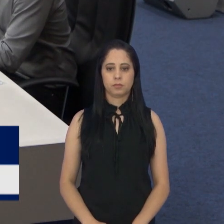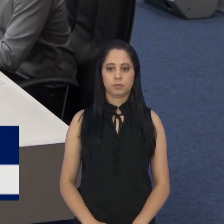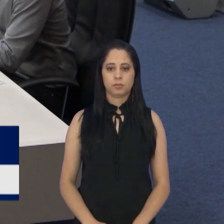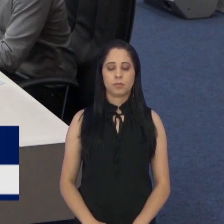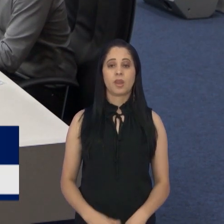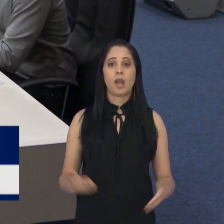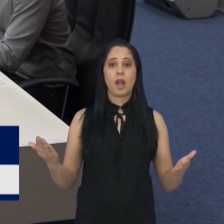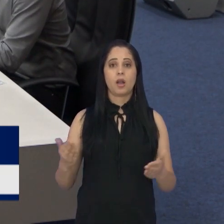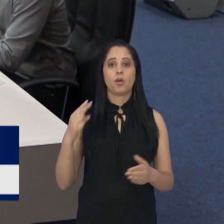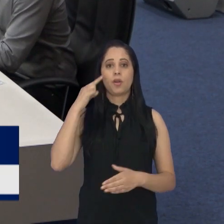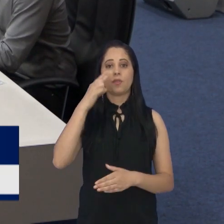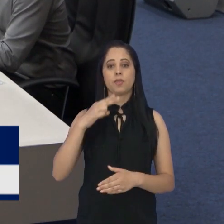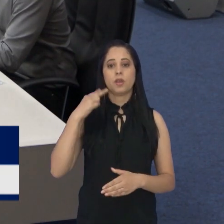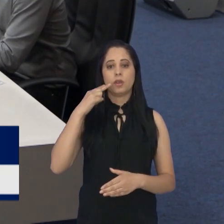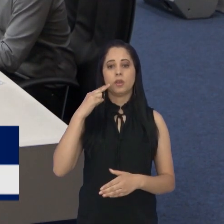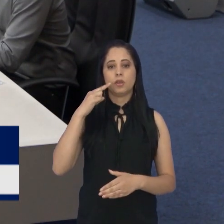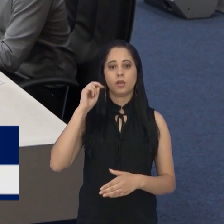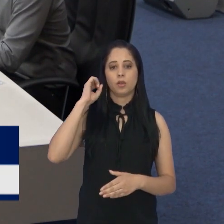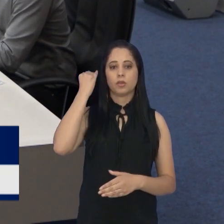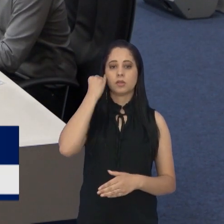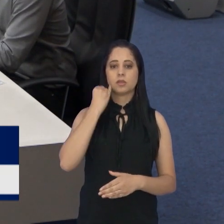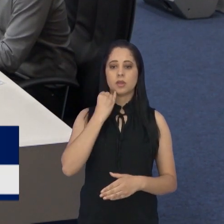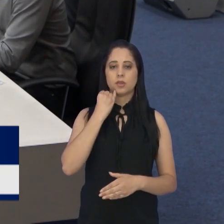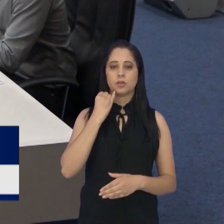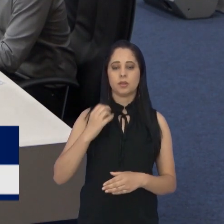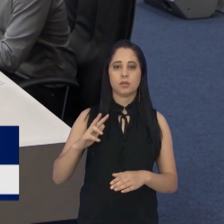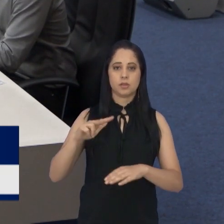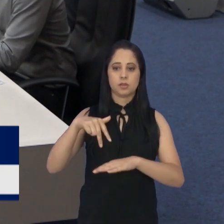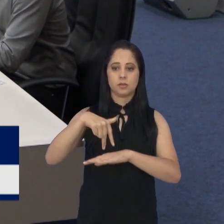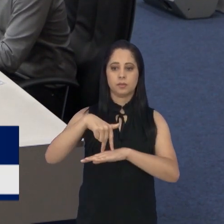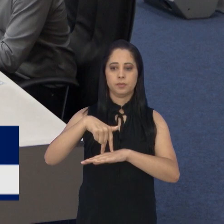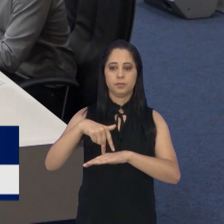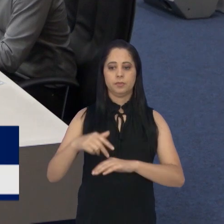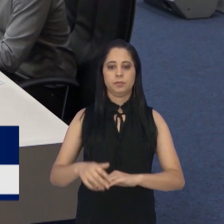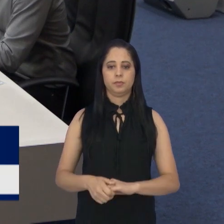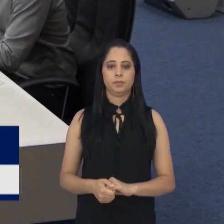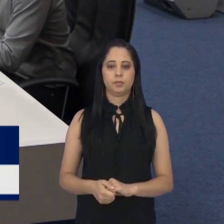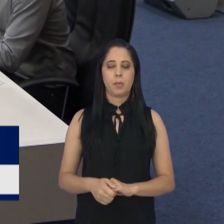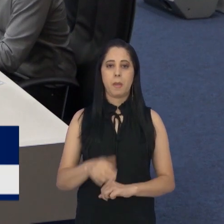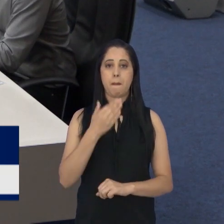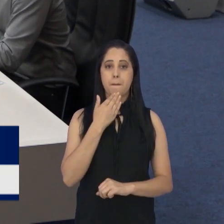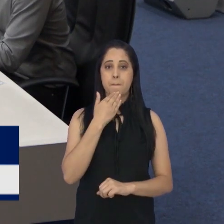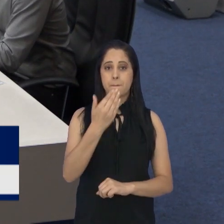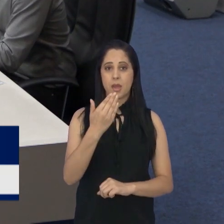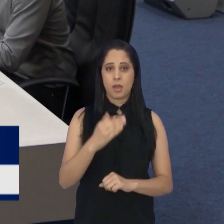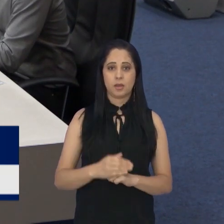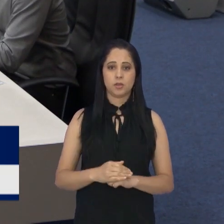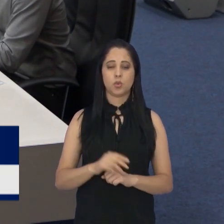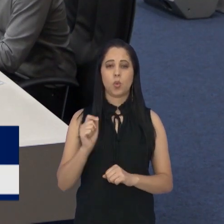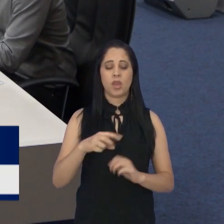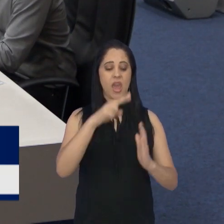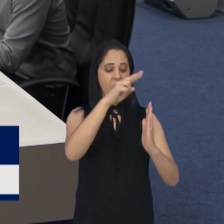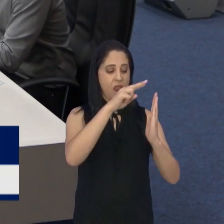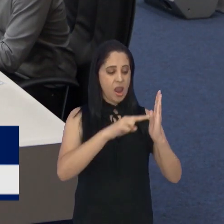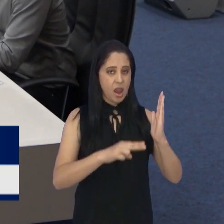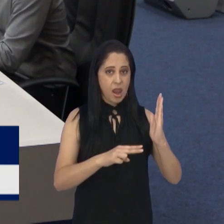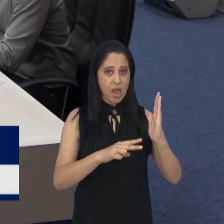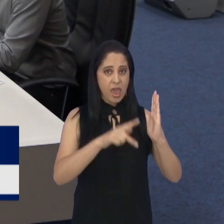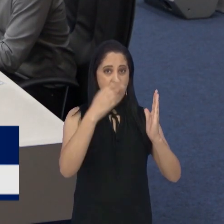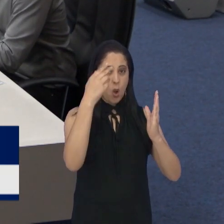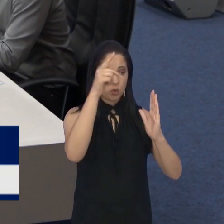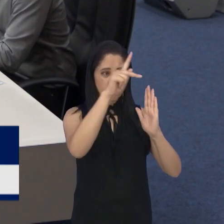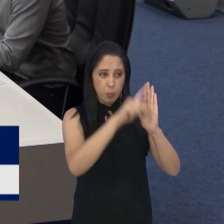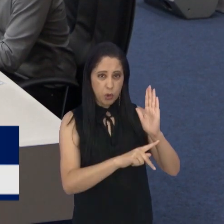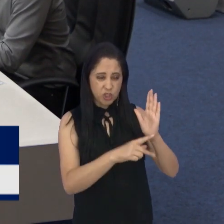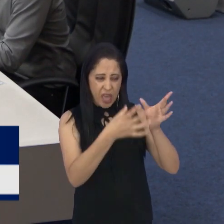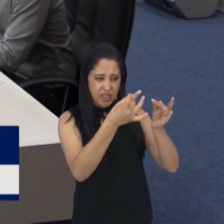Com a palavra o vereador José Luiz. Senhor presidente, solicito a supressão da leitura de todos os processos da